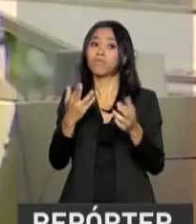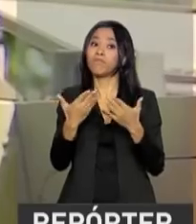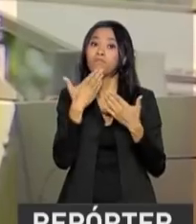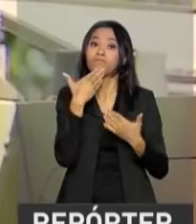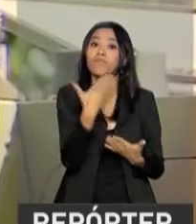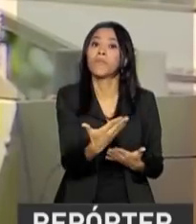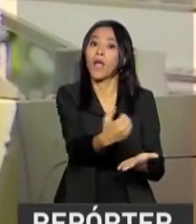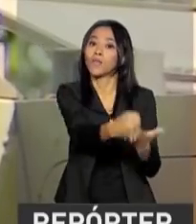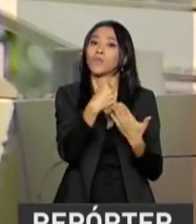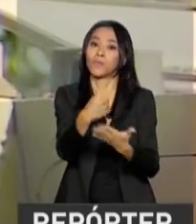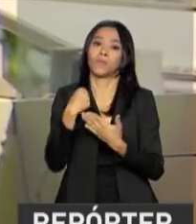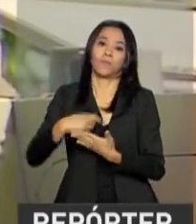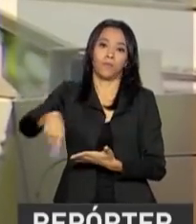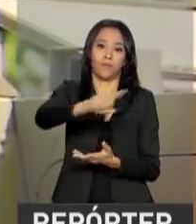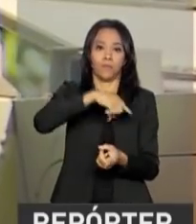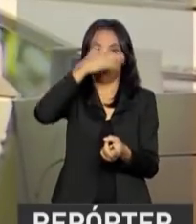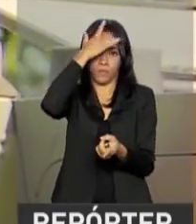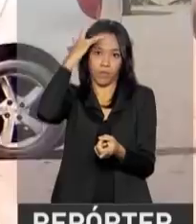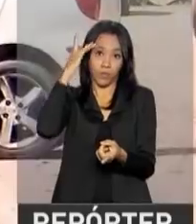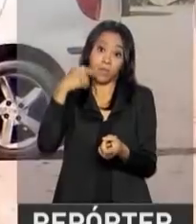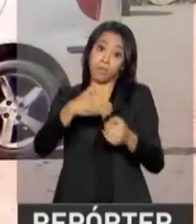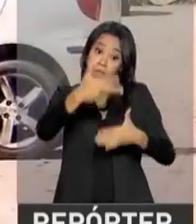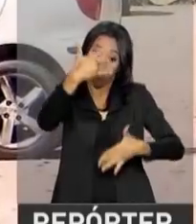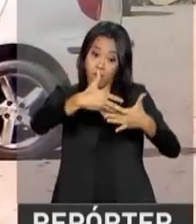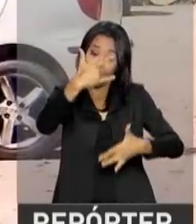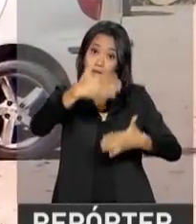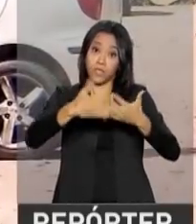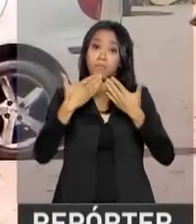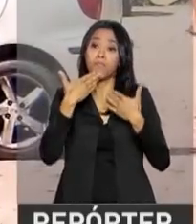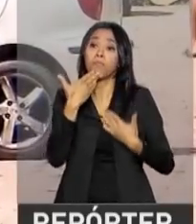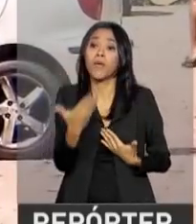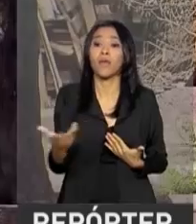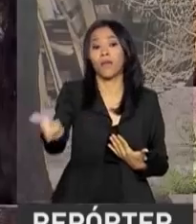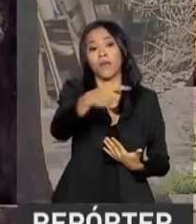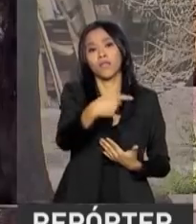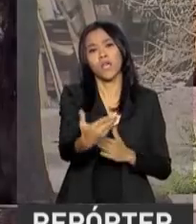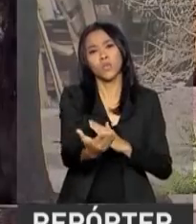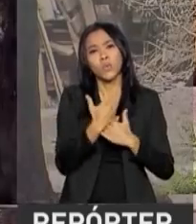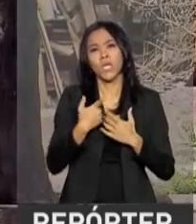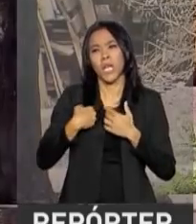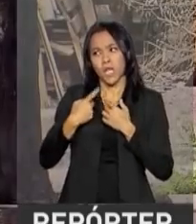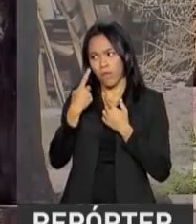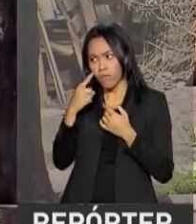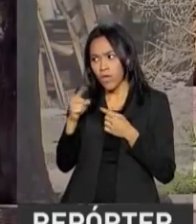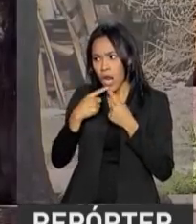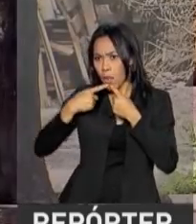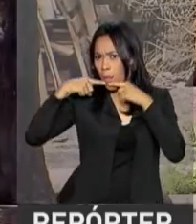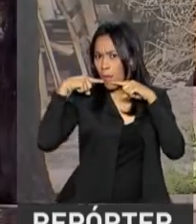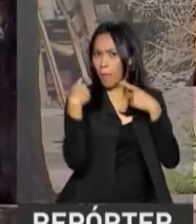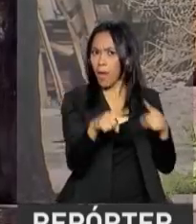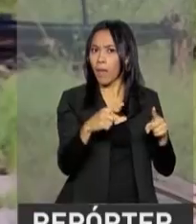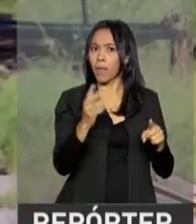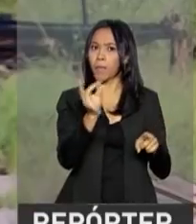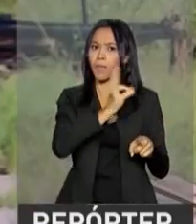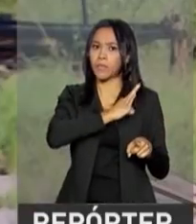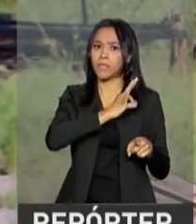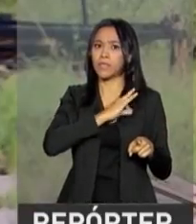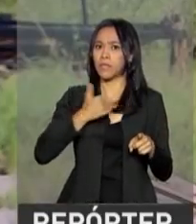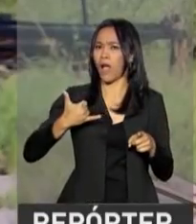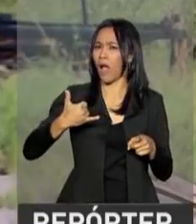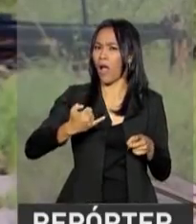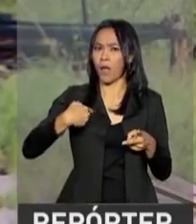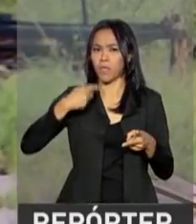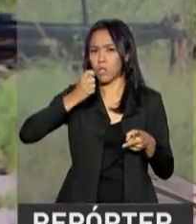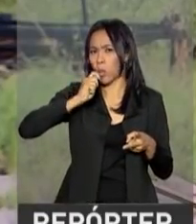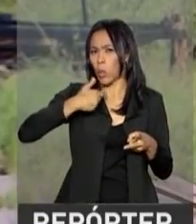pelas redes sociais eles pedem que a população local ajude denunciando esconderijo de criminosos armas e